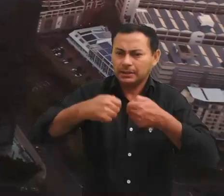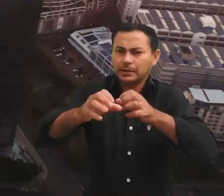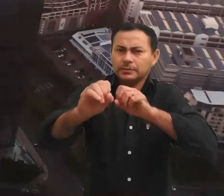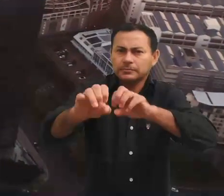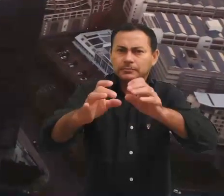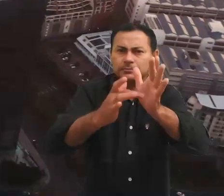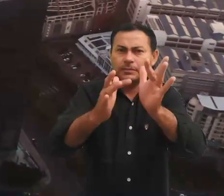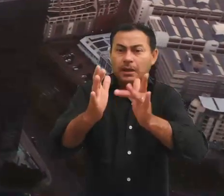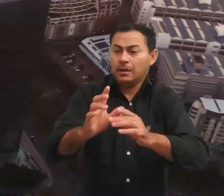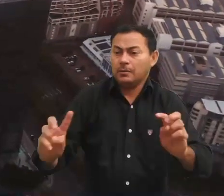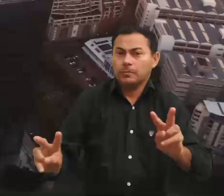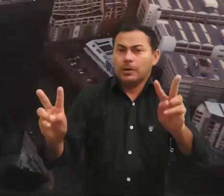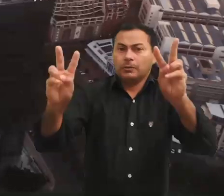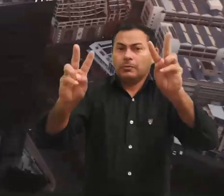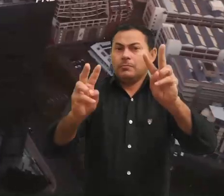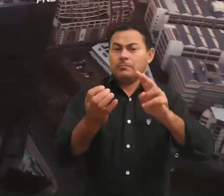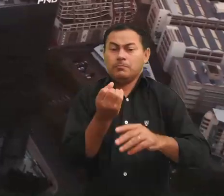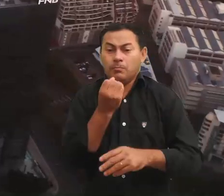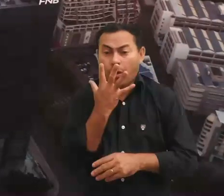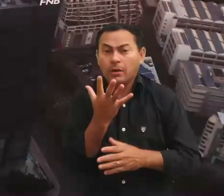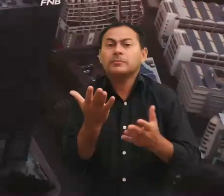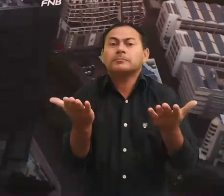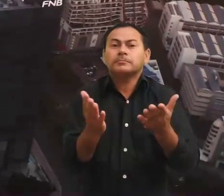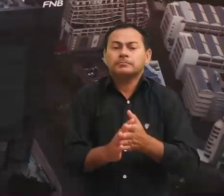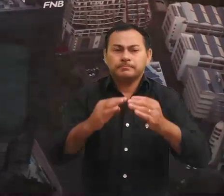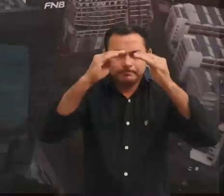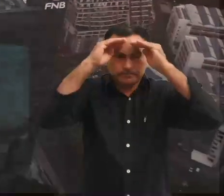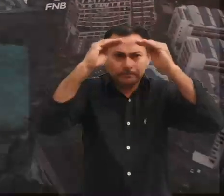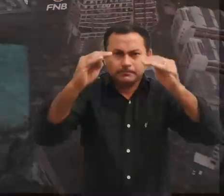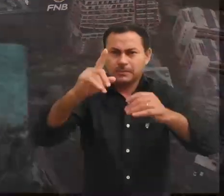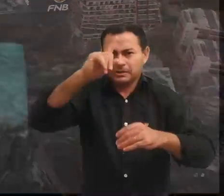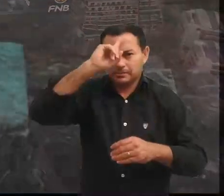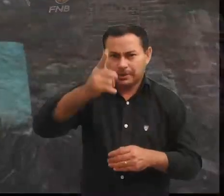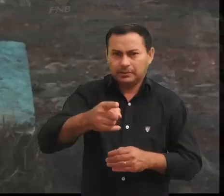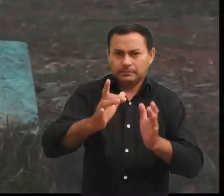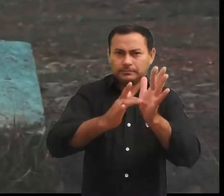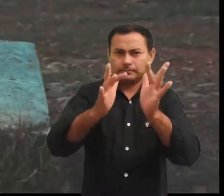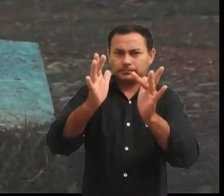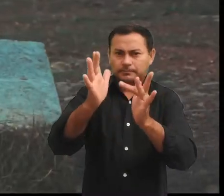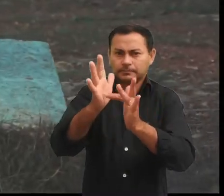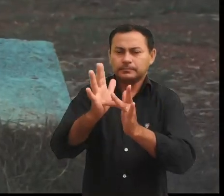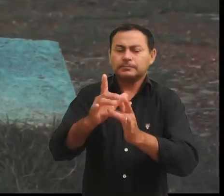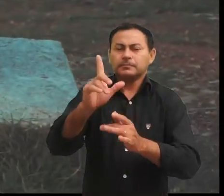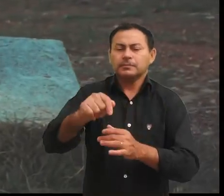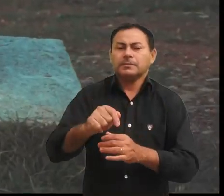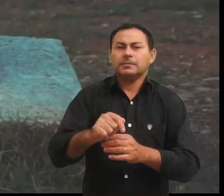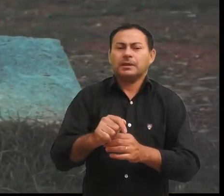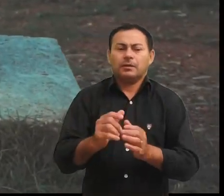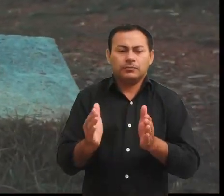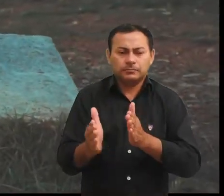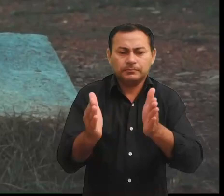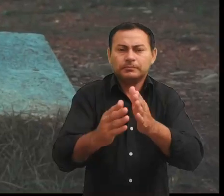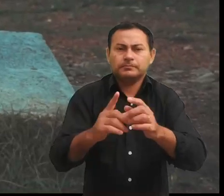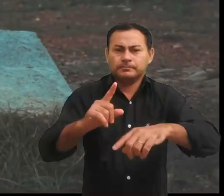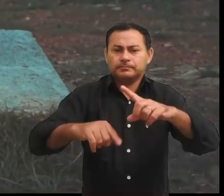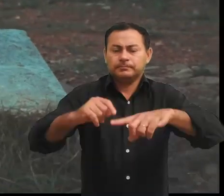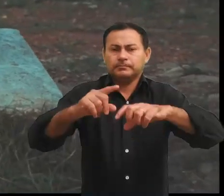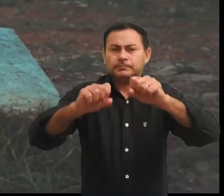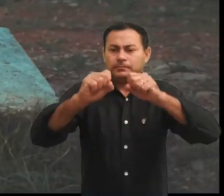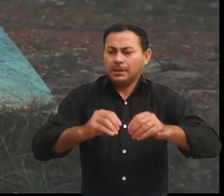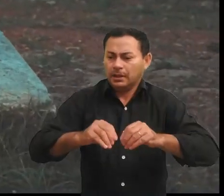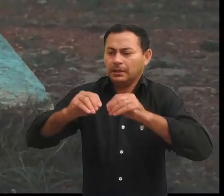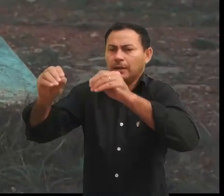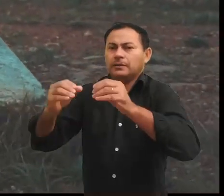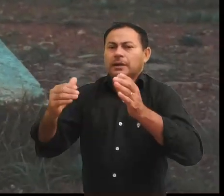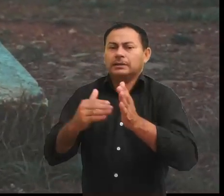que isso dá ao ensino de Jesus um valor tremendo? A obediência aos mandamentos de Jesus é o veículo,